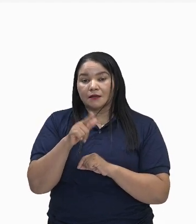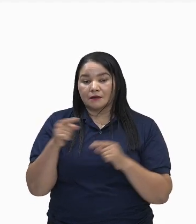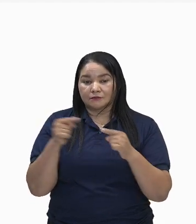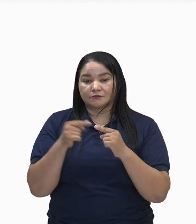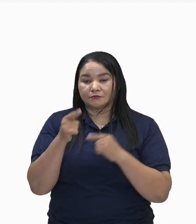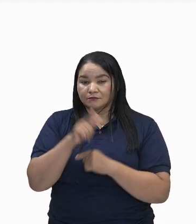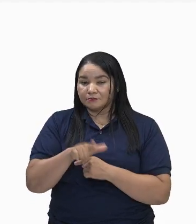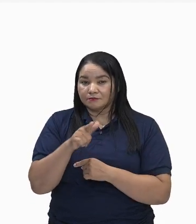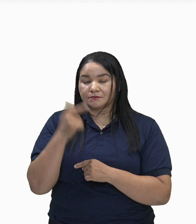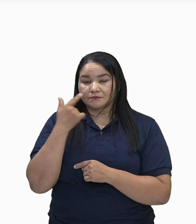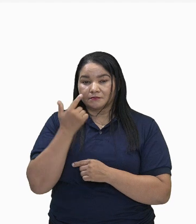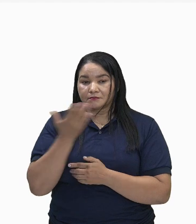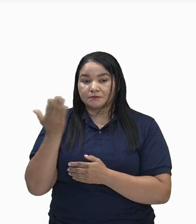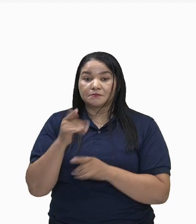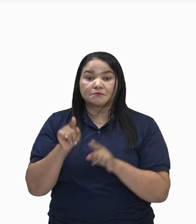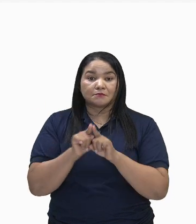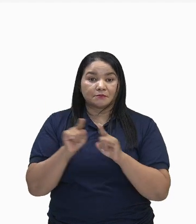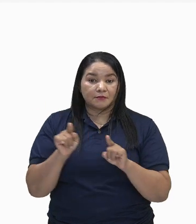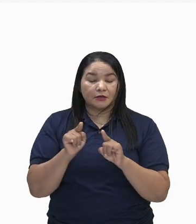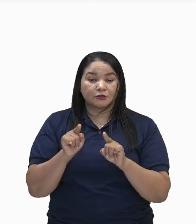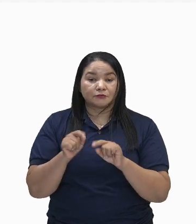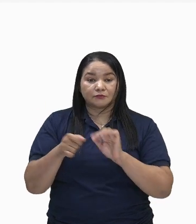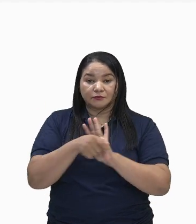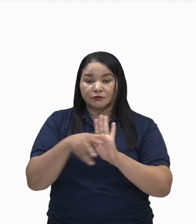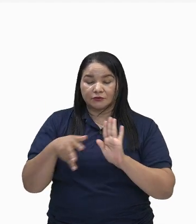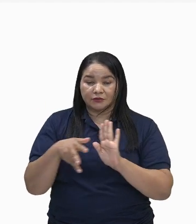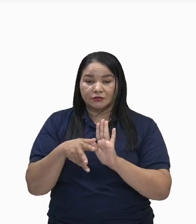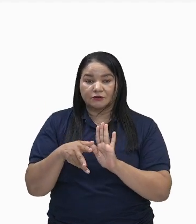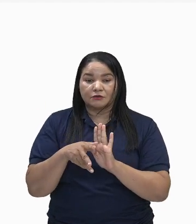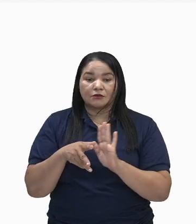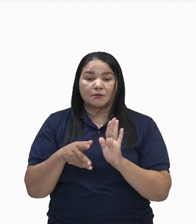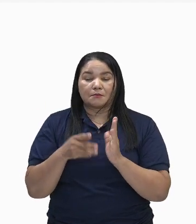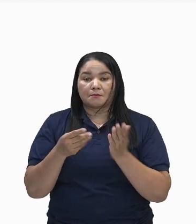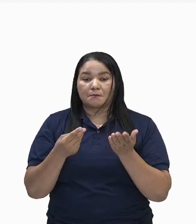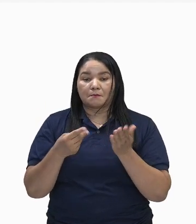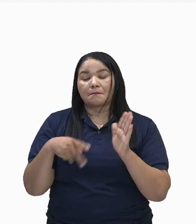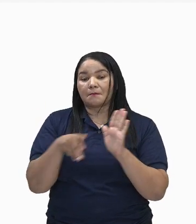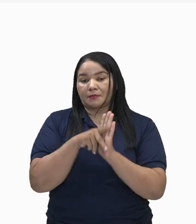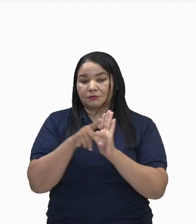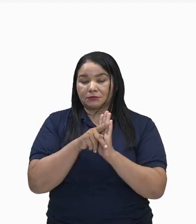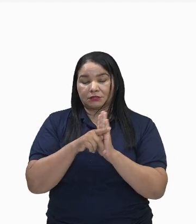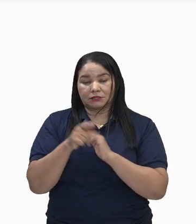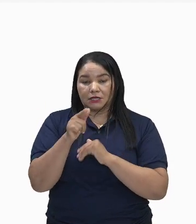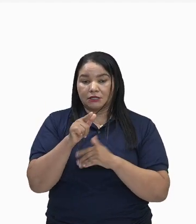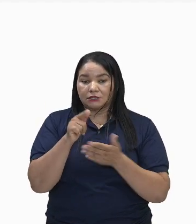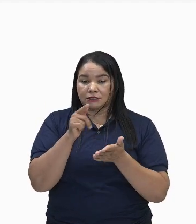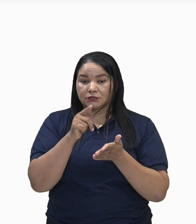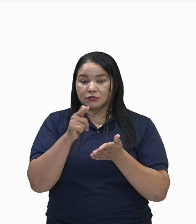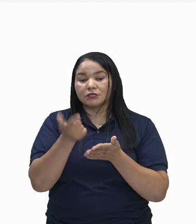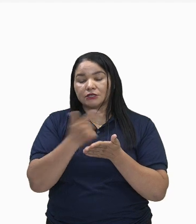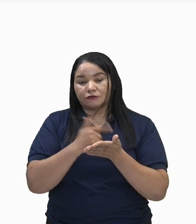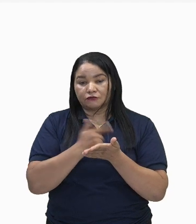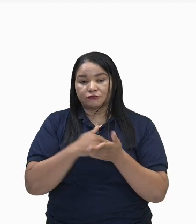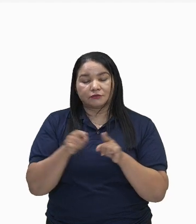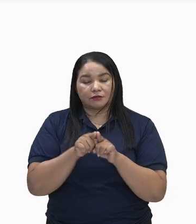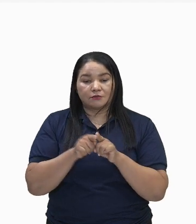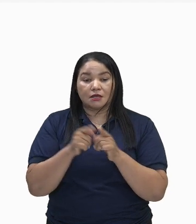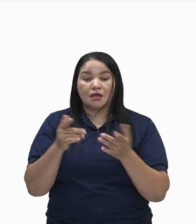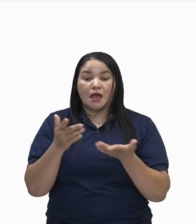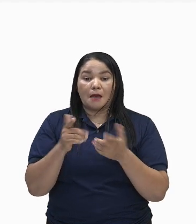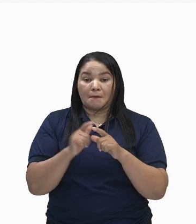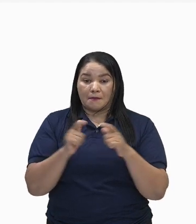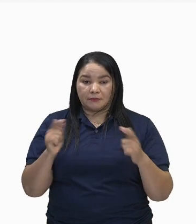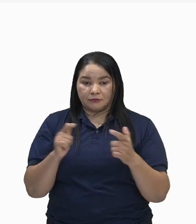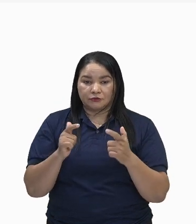usada numa obra literária, então tem aí, a maioria dos clientes ficaram, tá? E